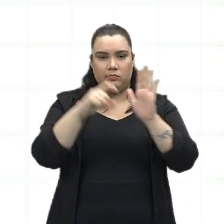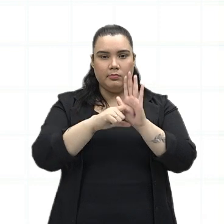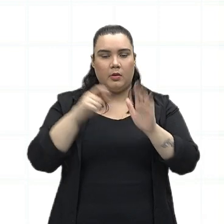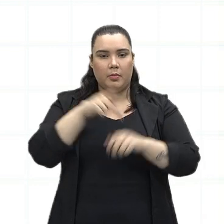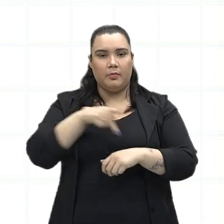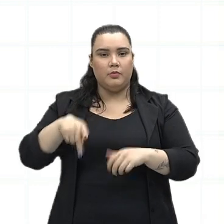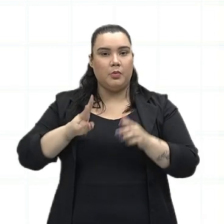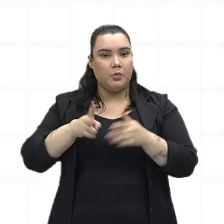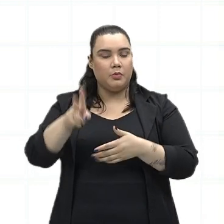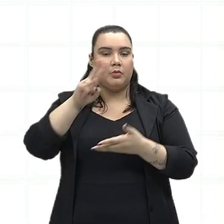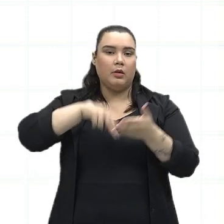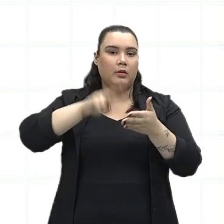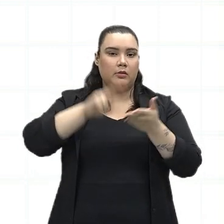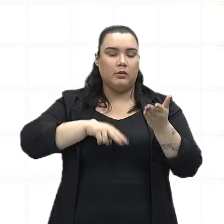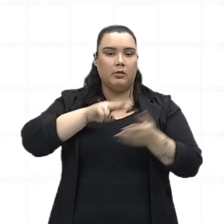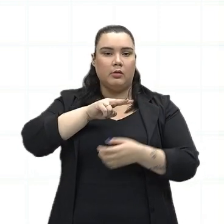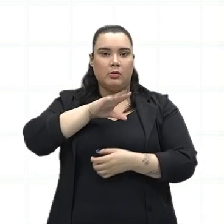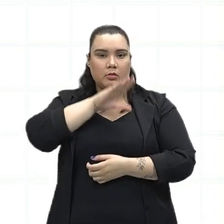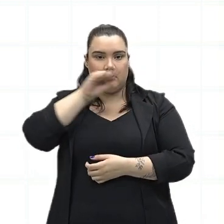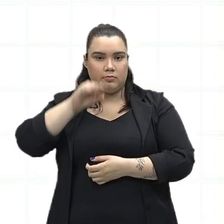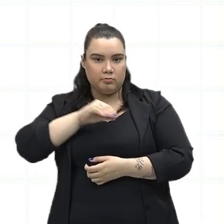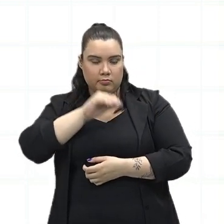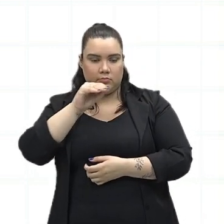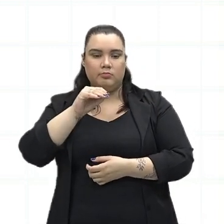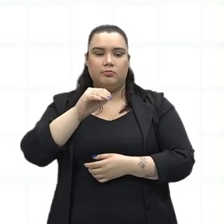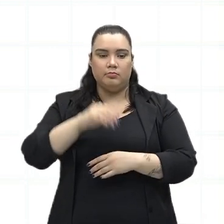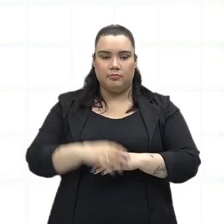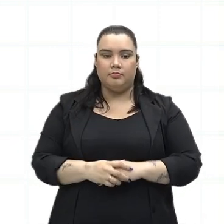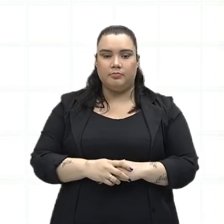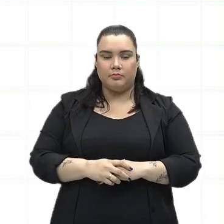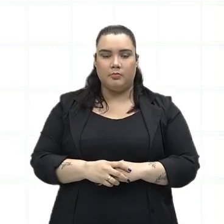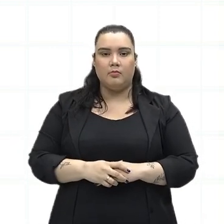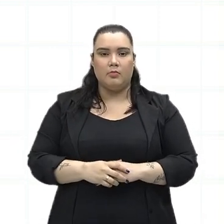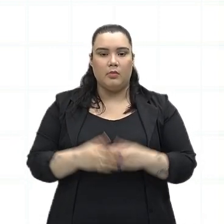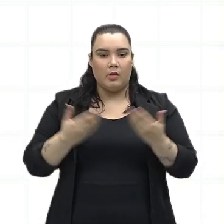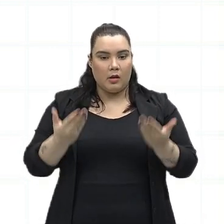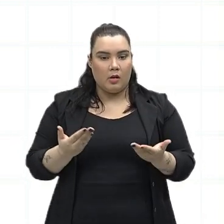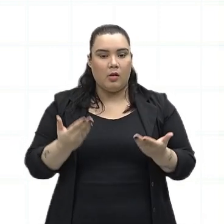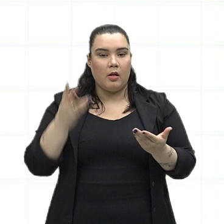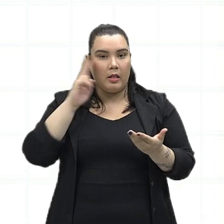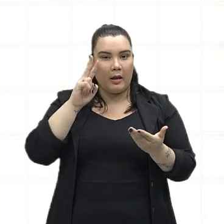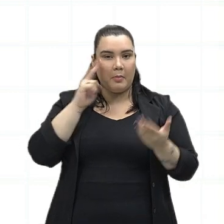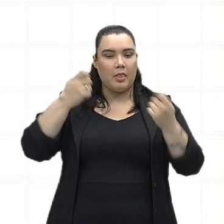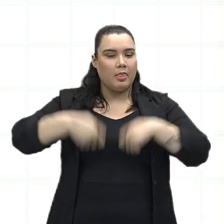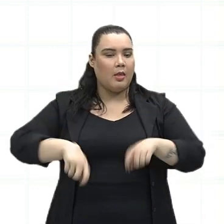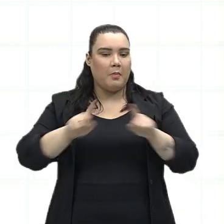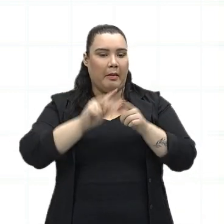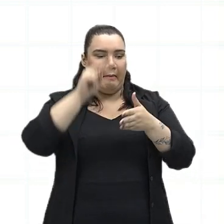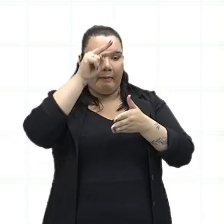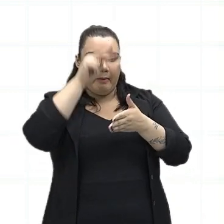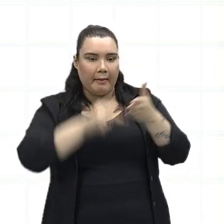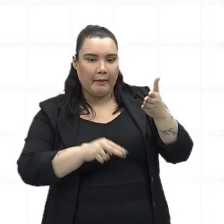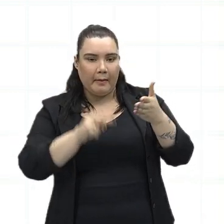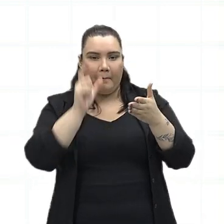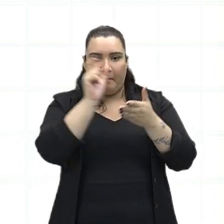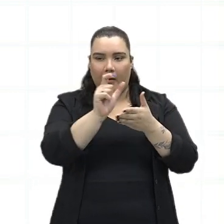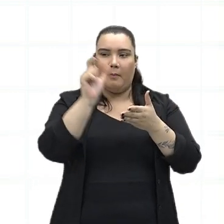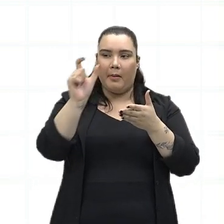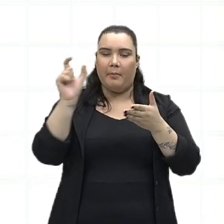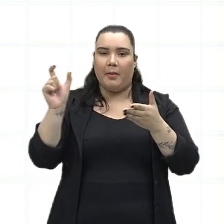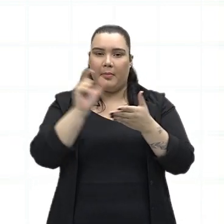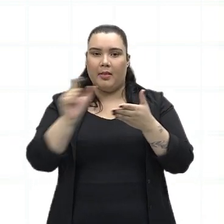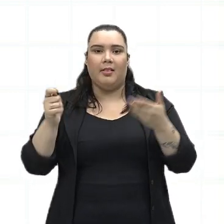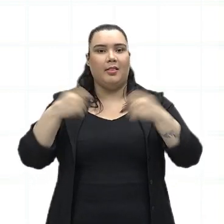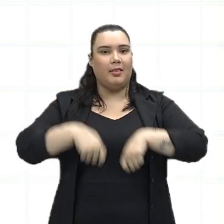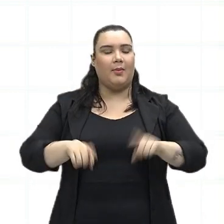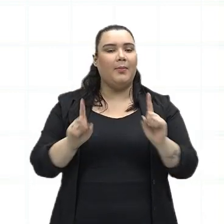próximo parágrafo. Eu não vou ler, porque eu disse para vocês que a gente não precisa ler letra por letra, palavra por